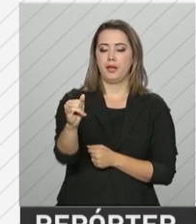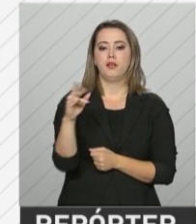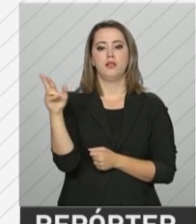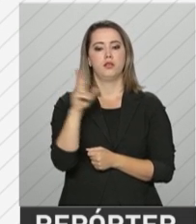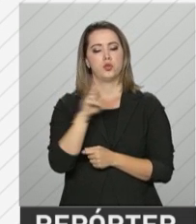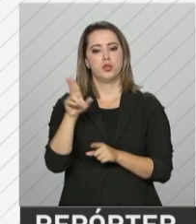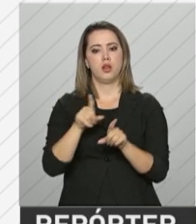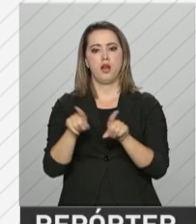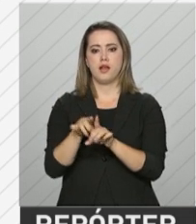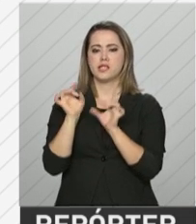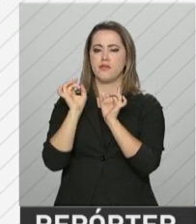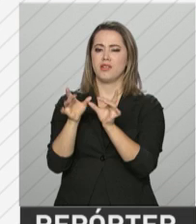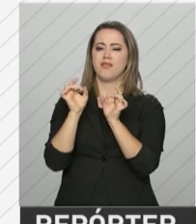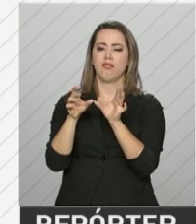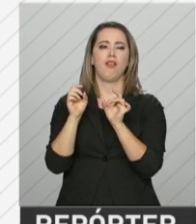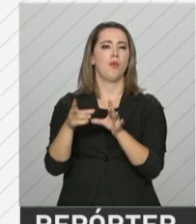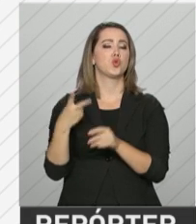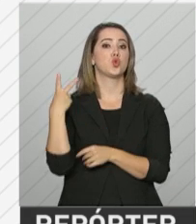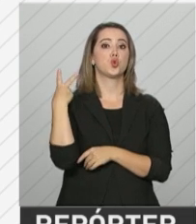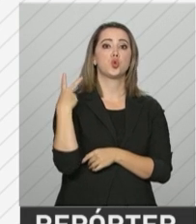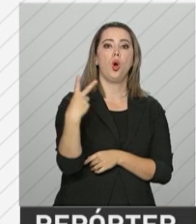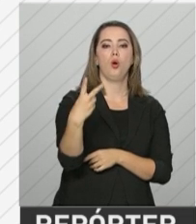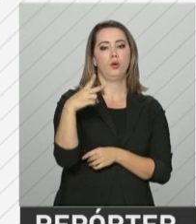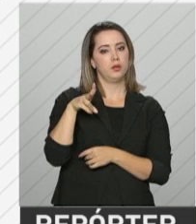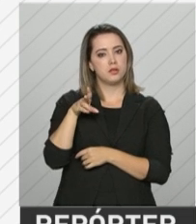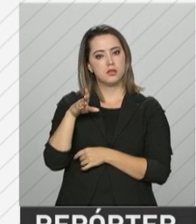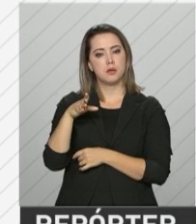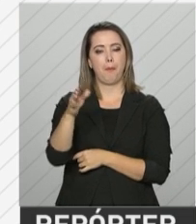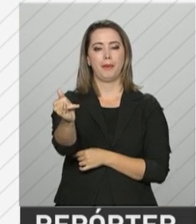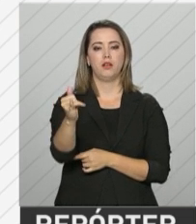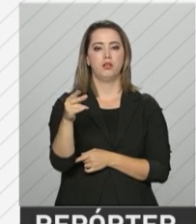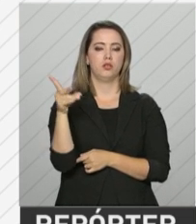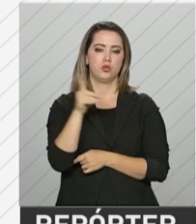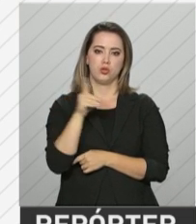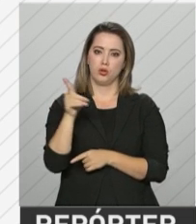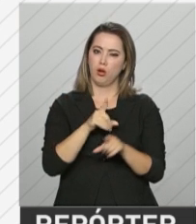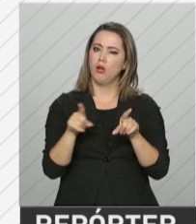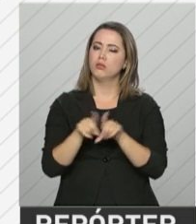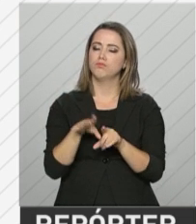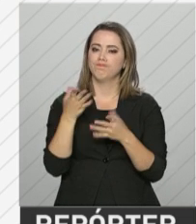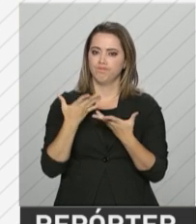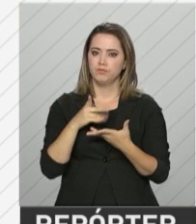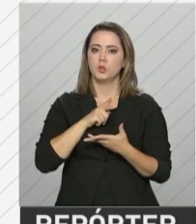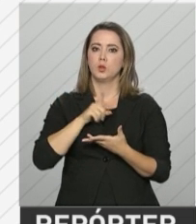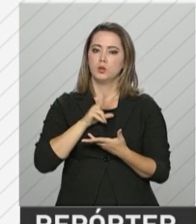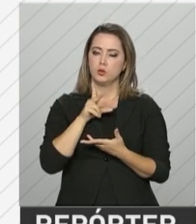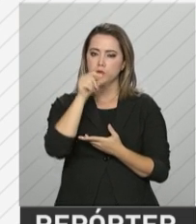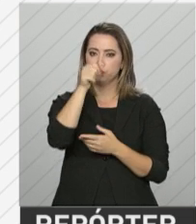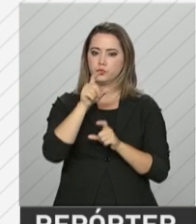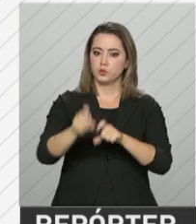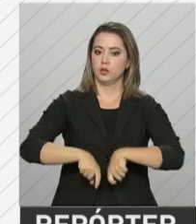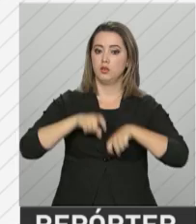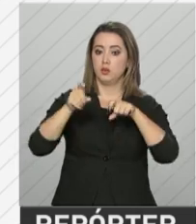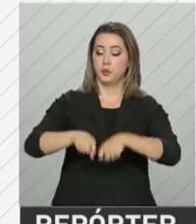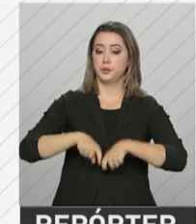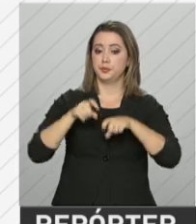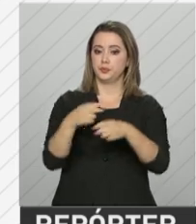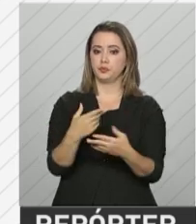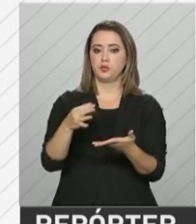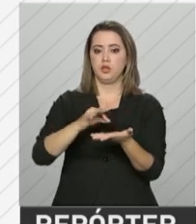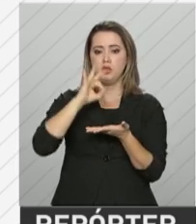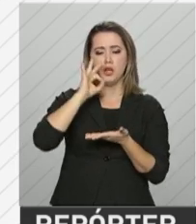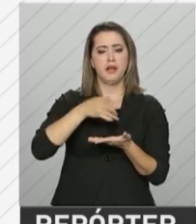e exportamos o equivalente a 2 bilhões e 300 milhões de dólares, com forte participação de produtos do agronegócio, como